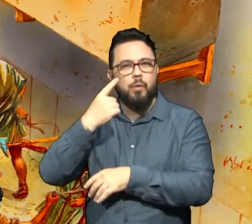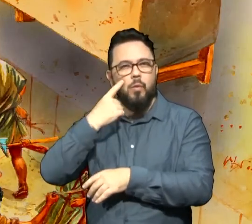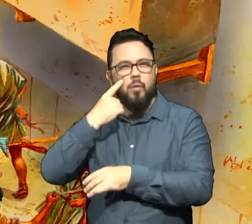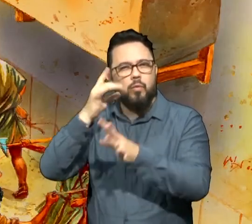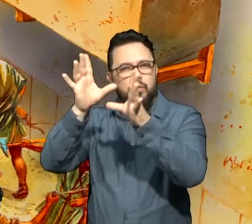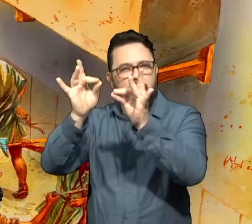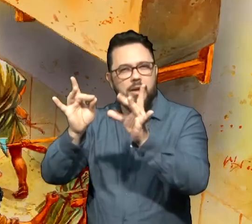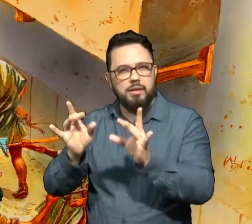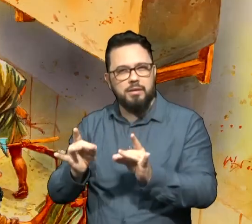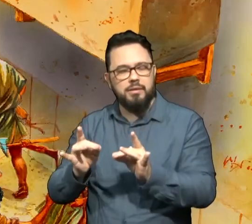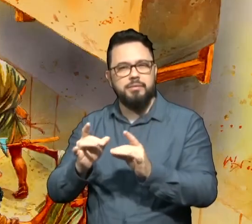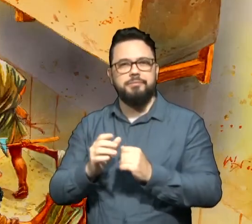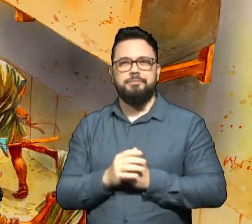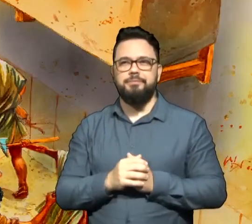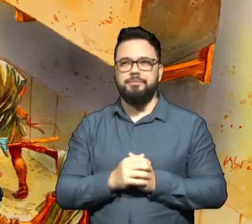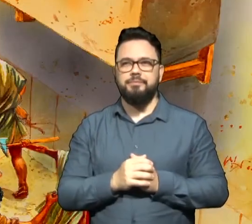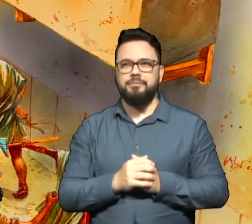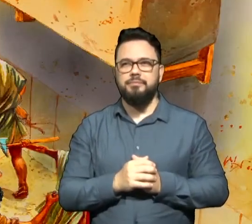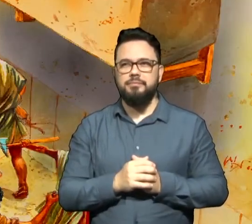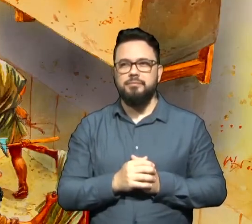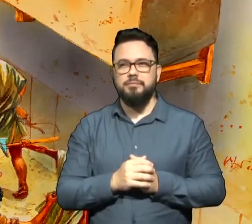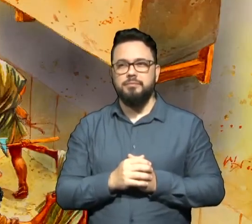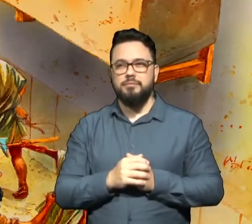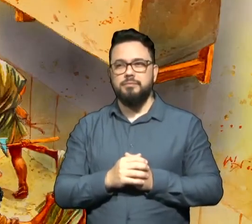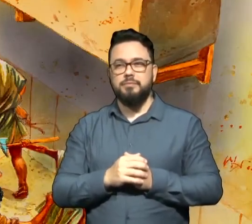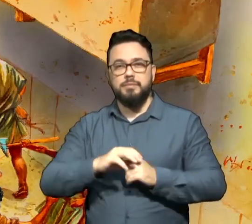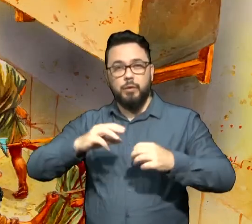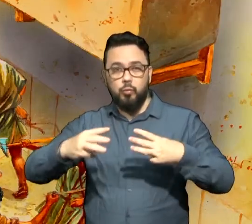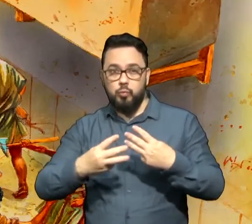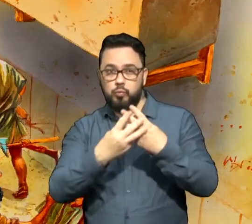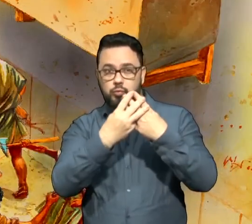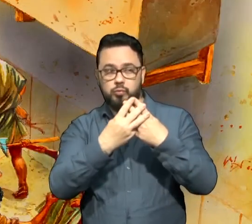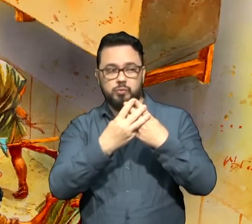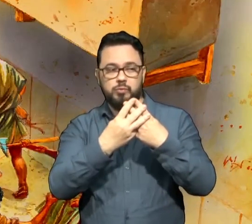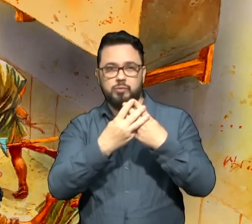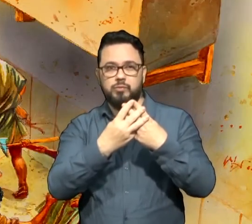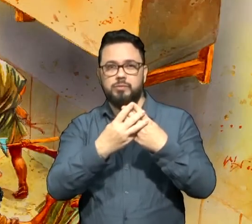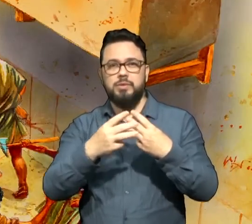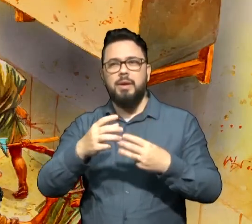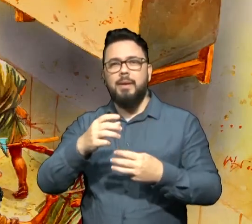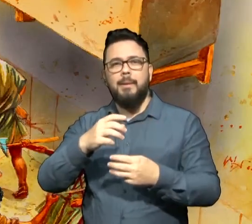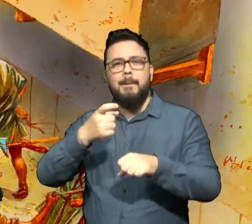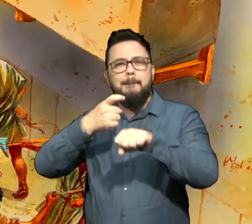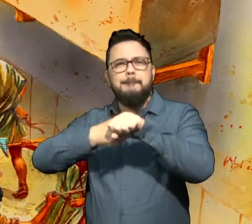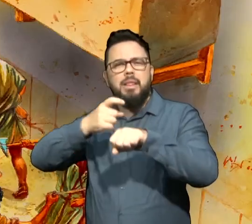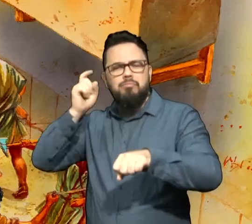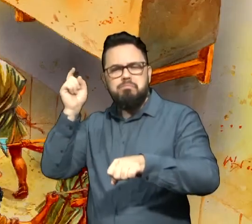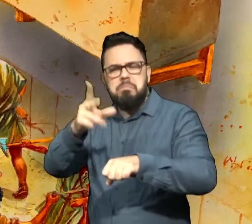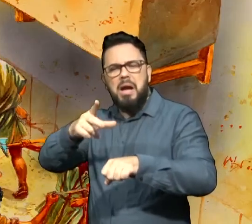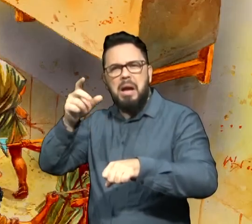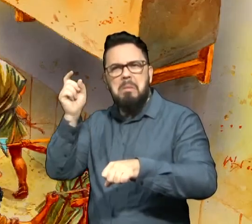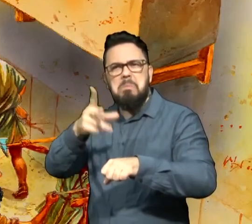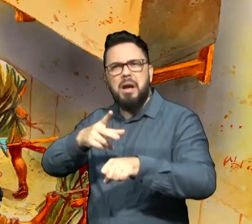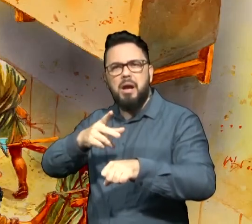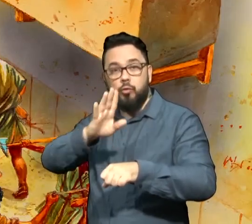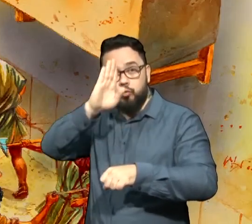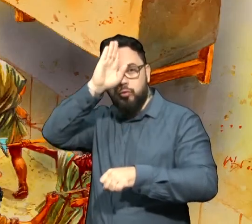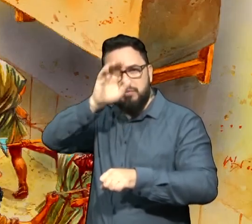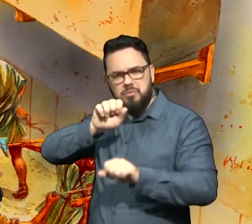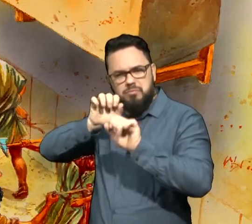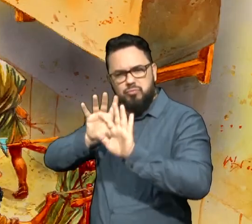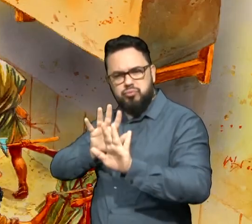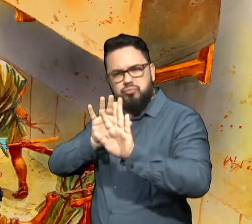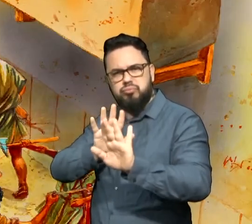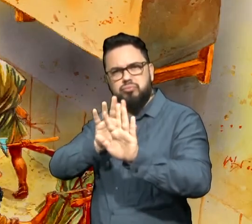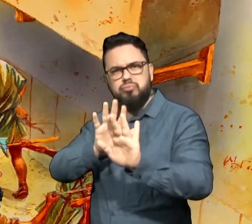quadro eh os judeus aqui jogando pedra nos Romanos os romanos entrando como uma tropa de choque